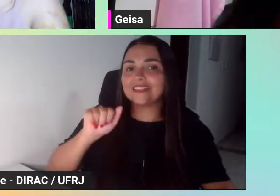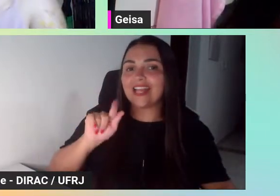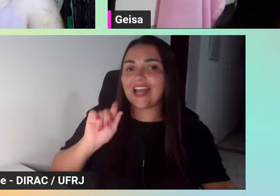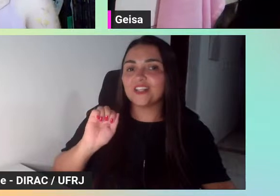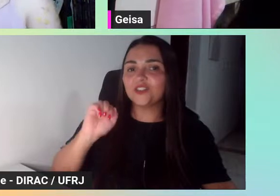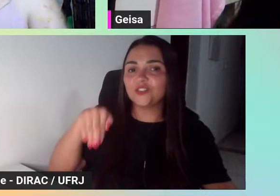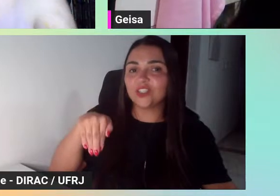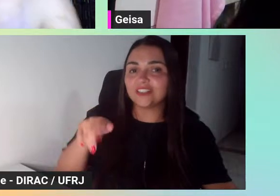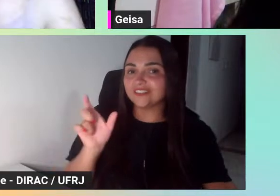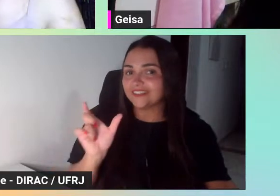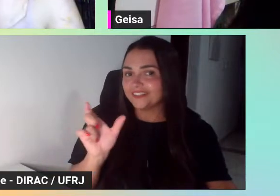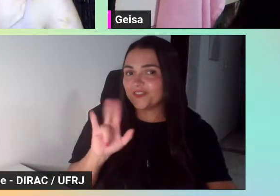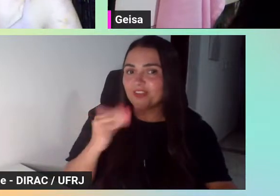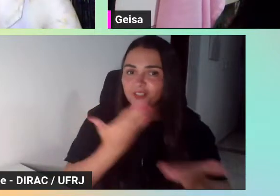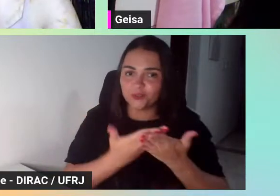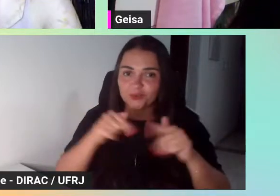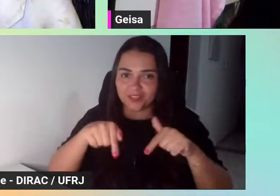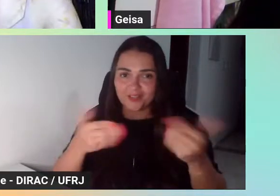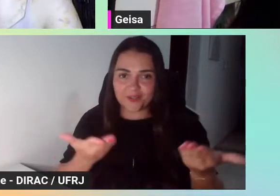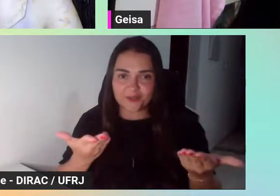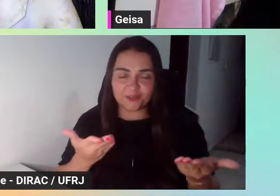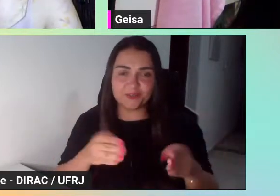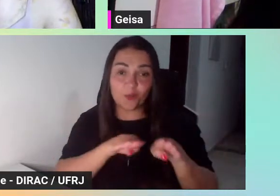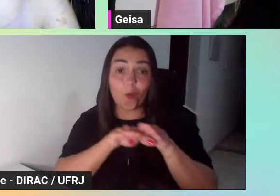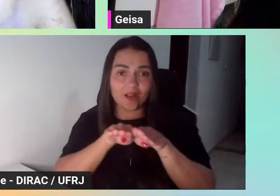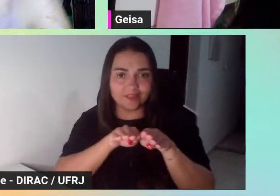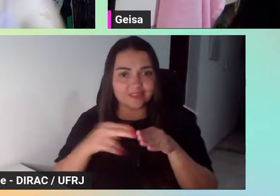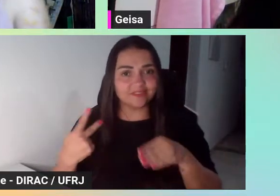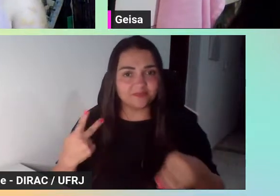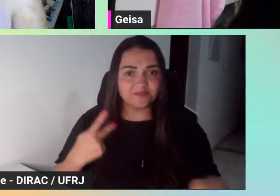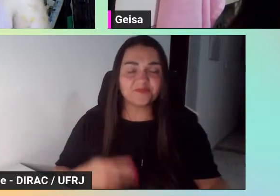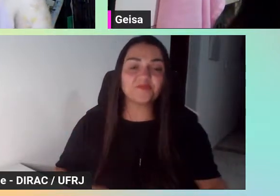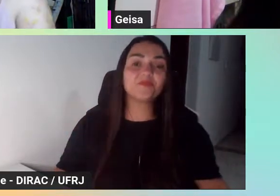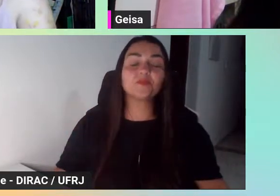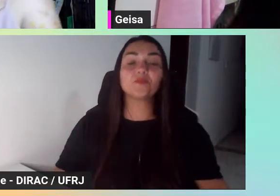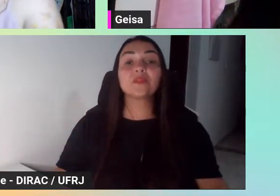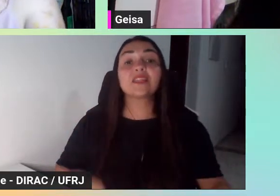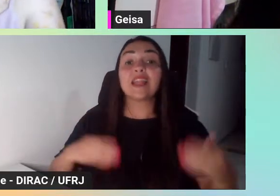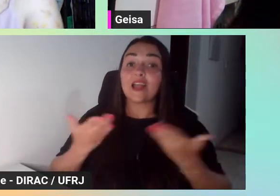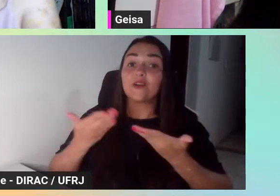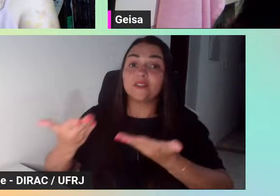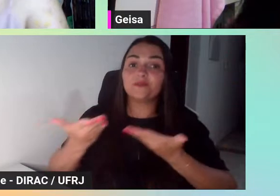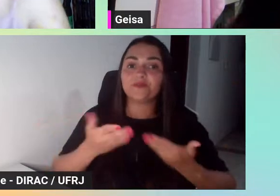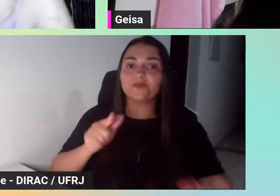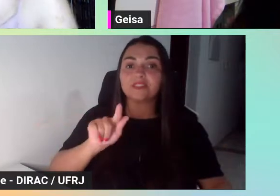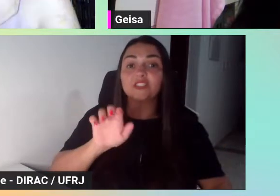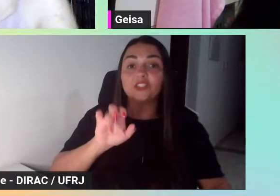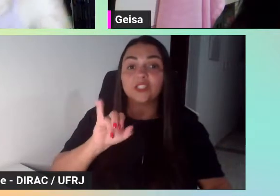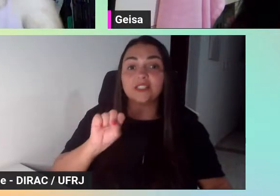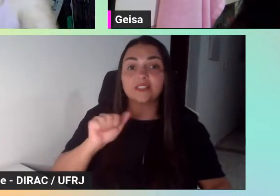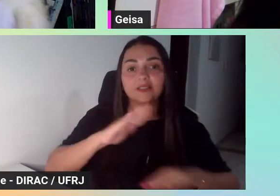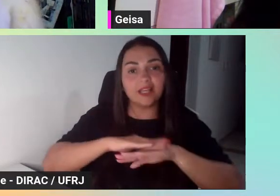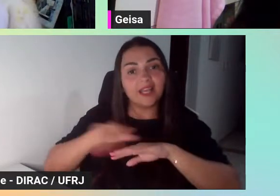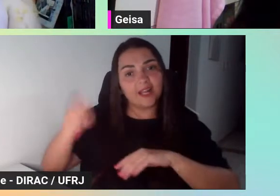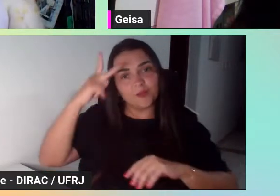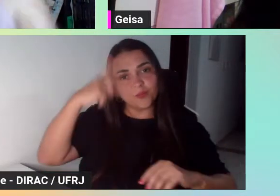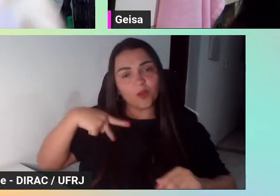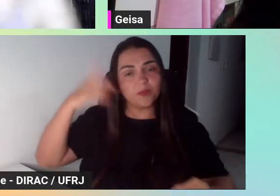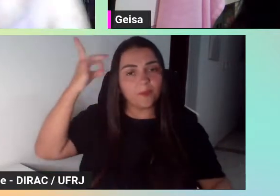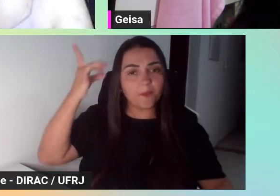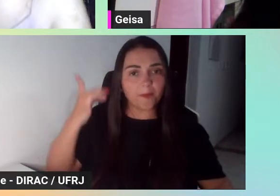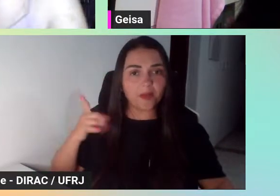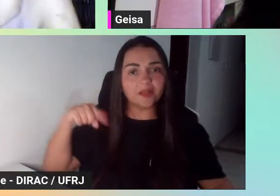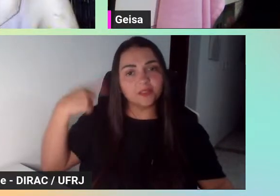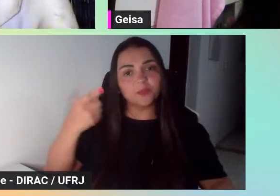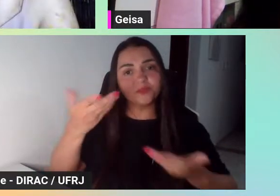igualitária. Bom, agora eu vou passar para a Geisa se autodescrever e aí a gente vai chamando as nossas convidadas.